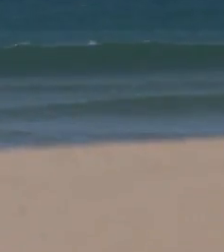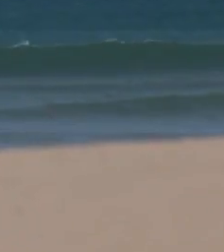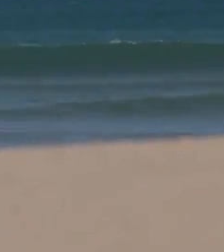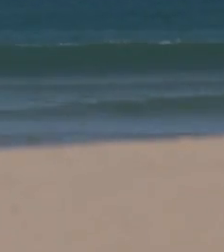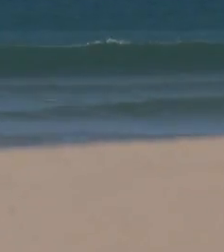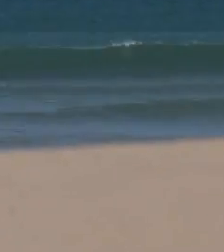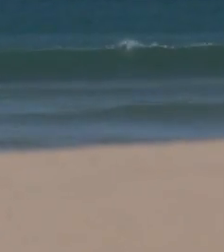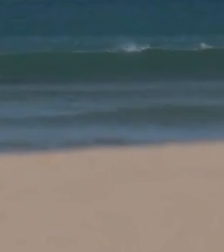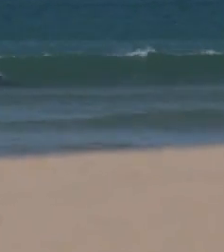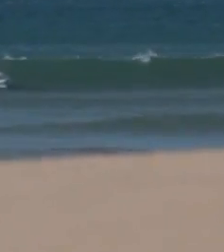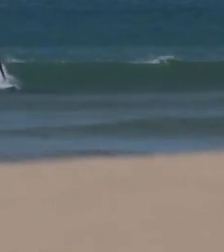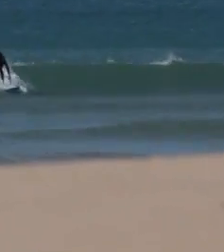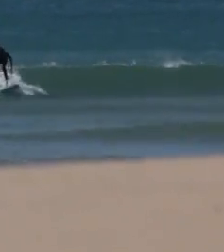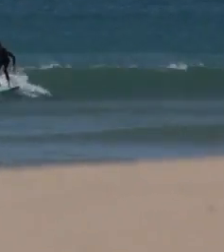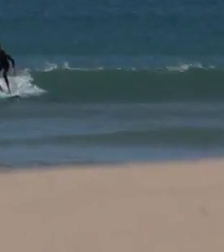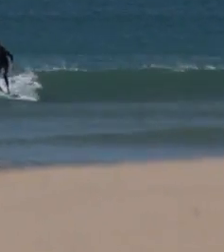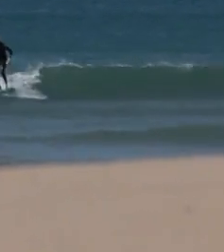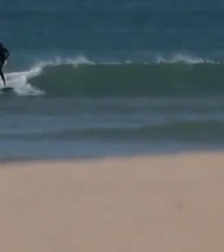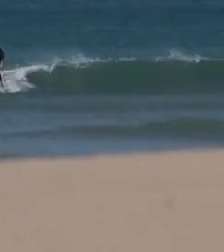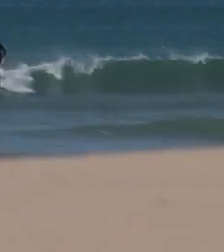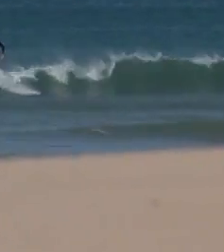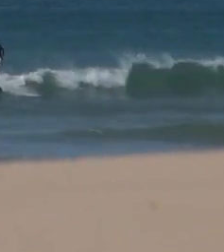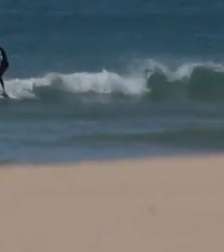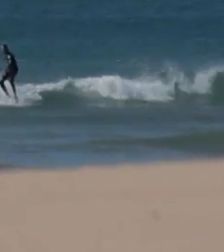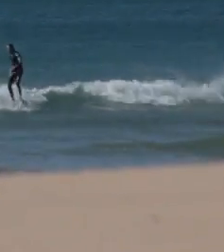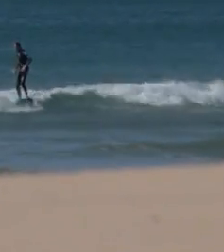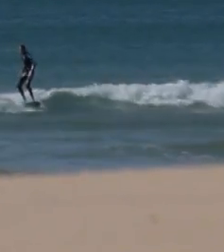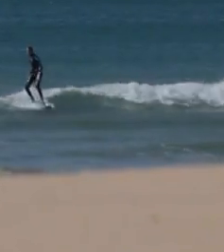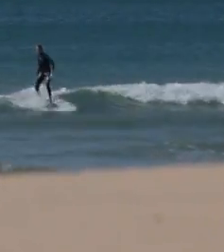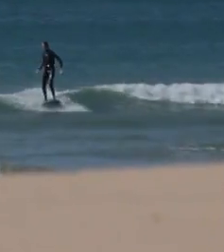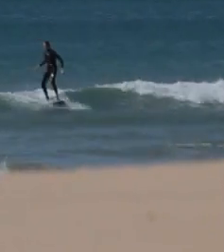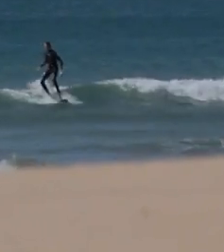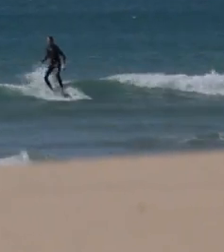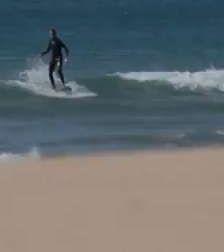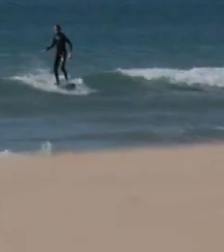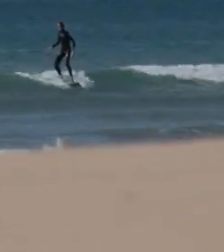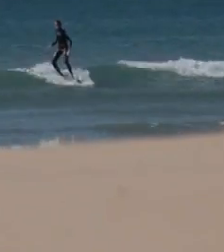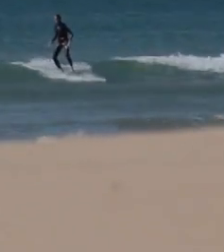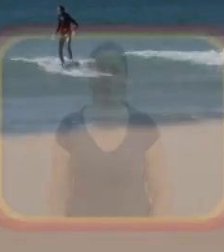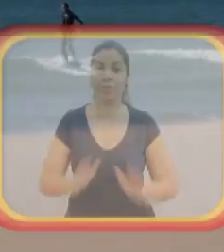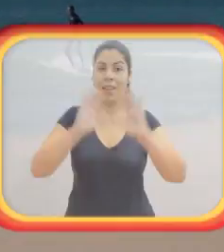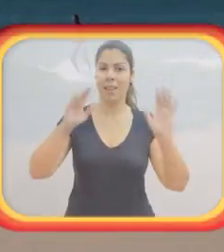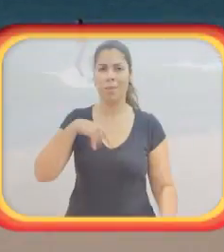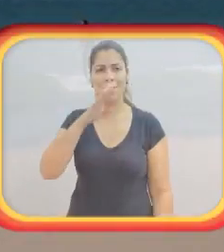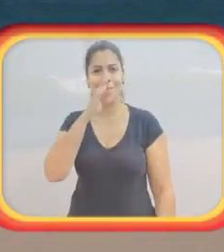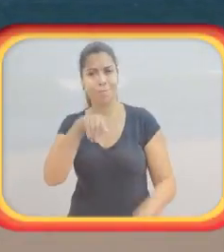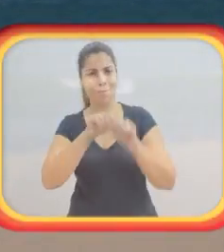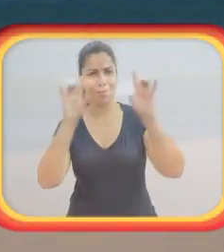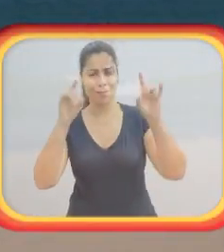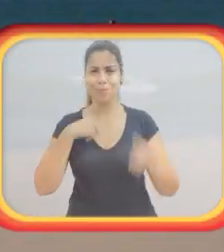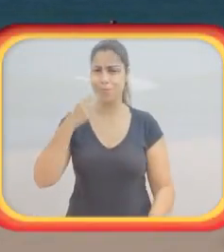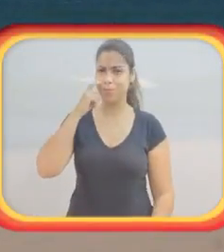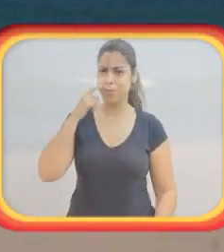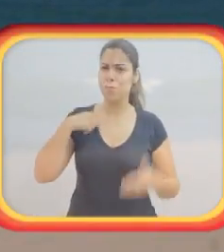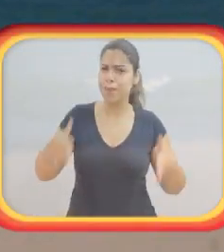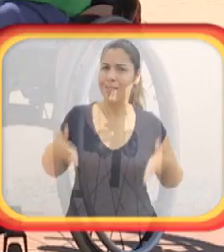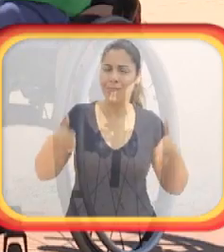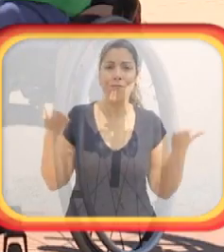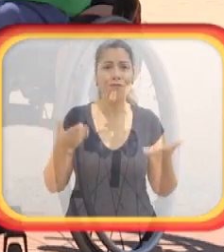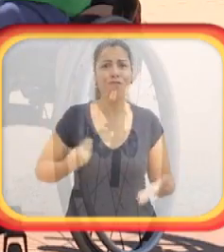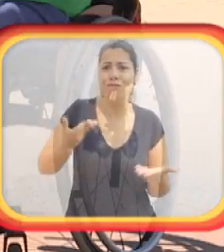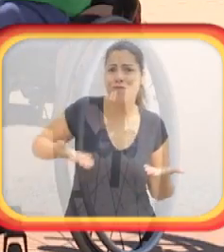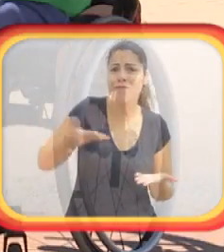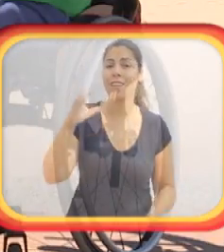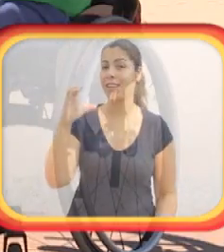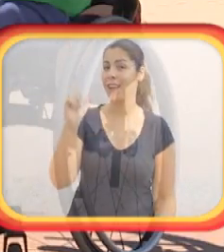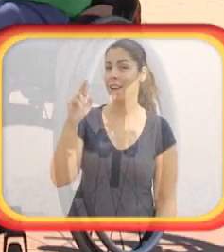Céu azul, mar calmo, 5 surfistas na água, mulher caminha beira-mar, entrevistas no calçadão. Olá para você que está ligado no programa especial, sou o